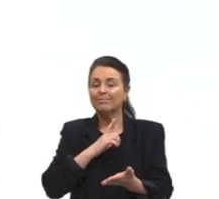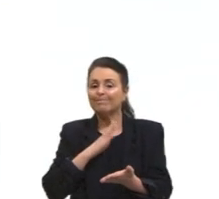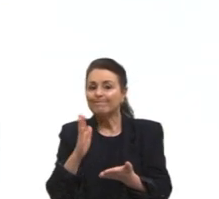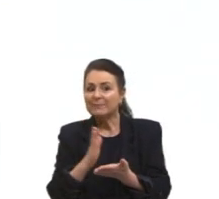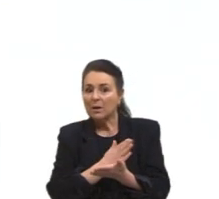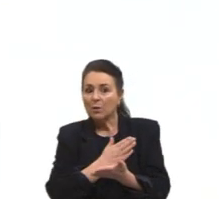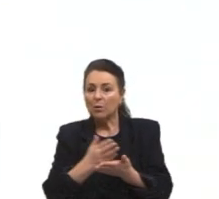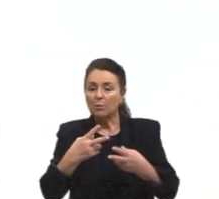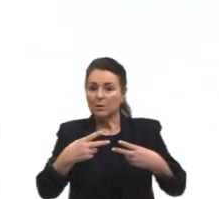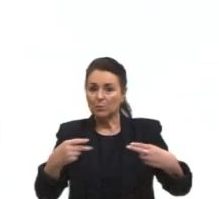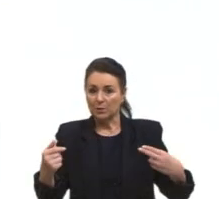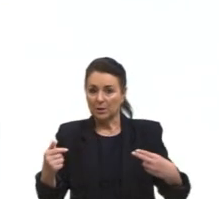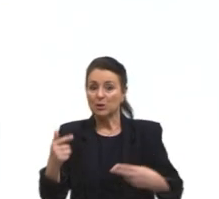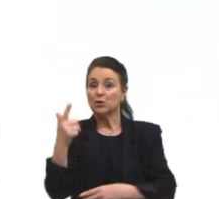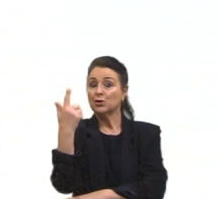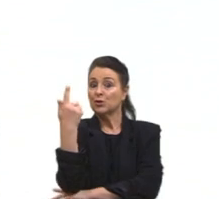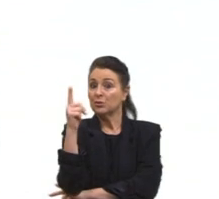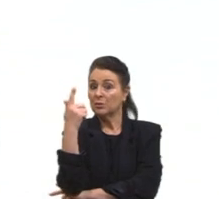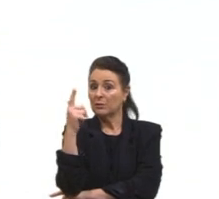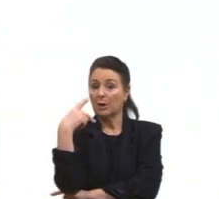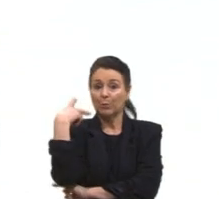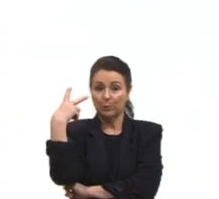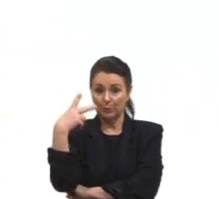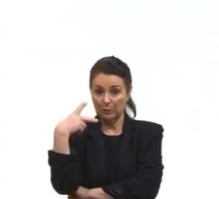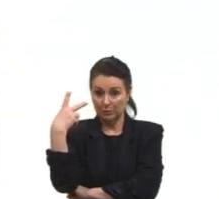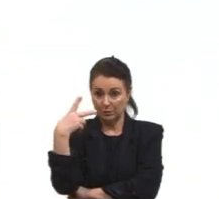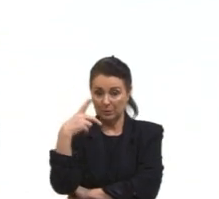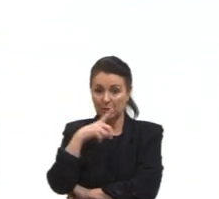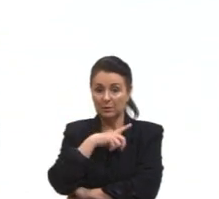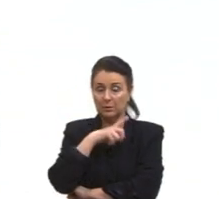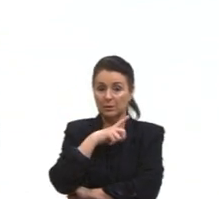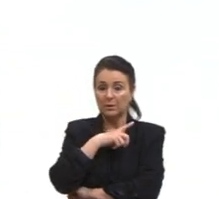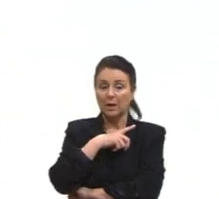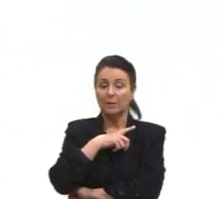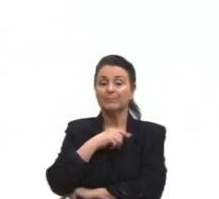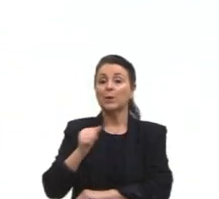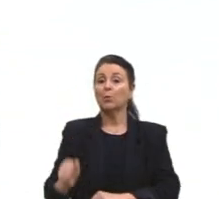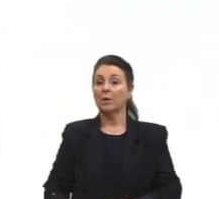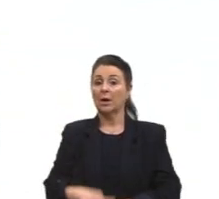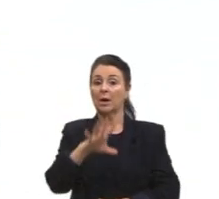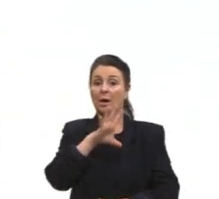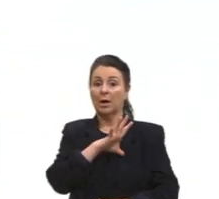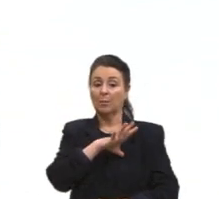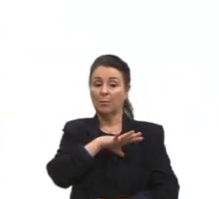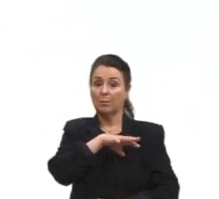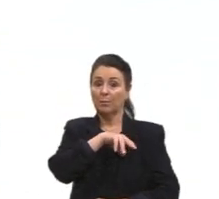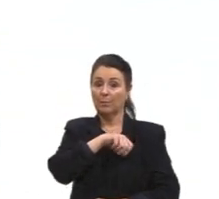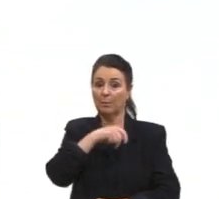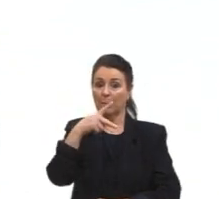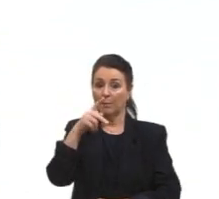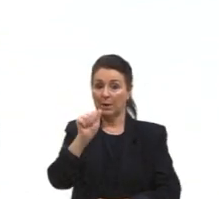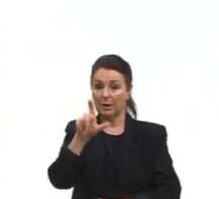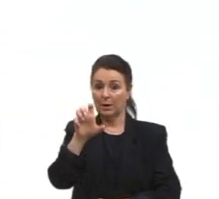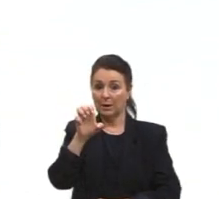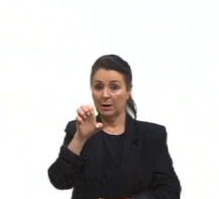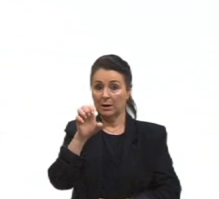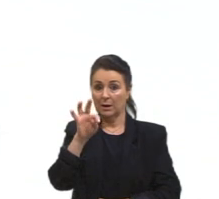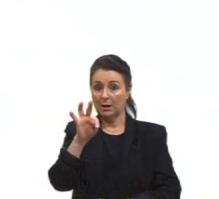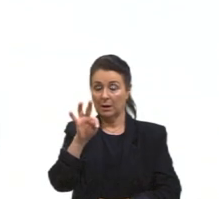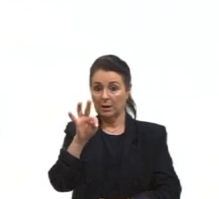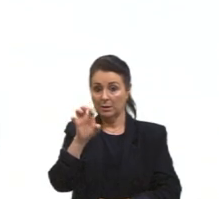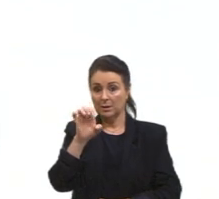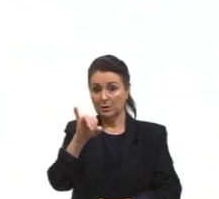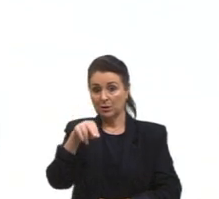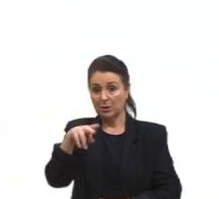de geopolítica primeira tá nós temos a questão da Palestina né A questão da do do Estado de